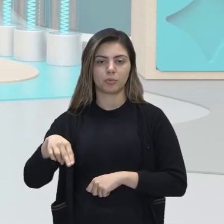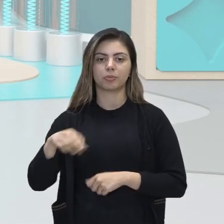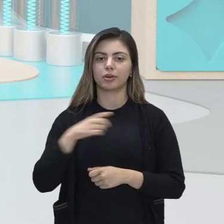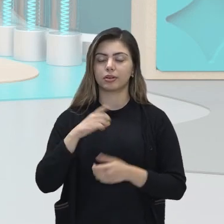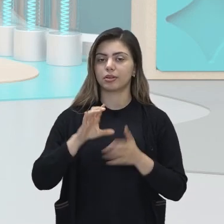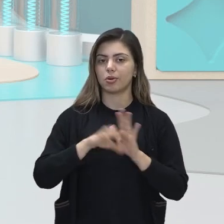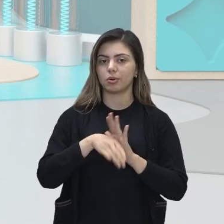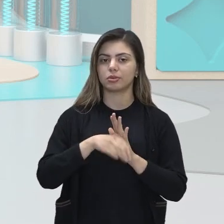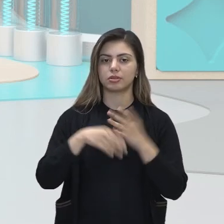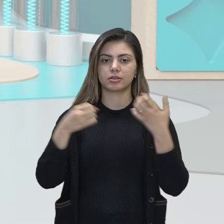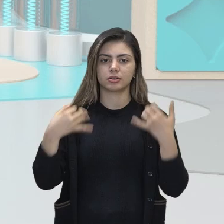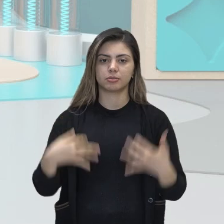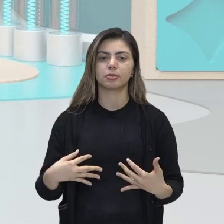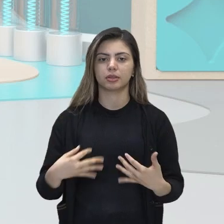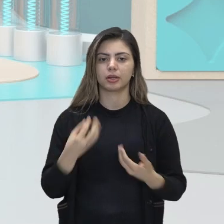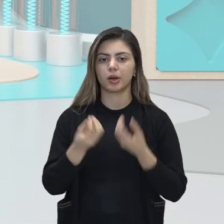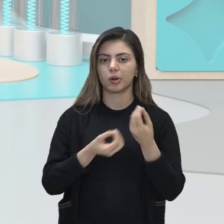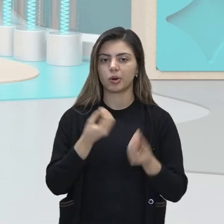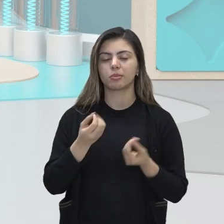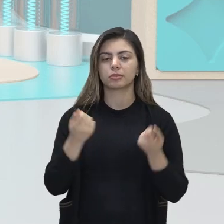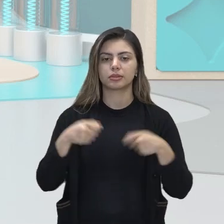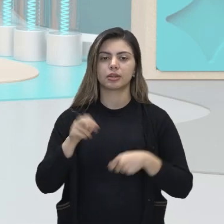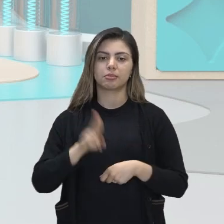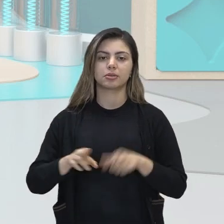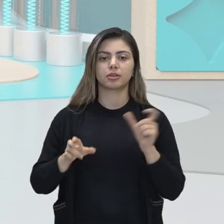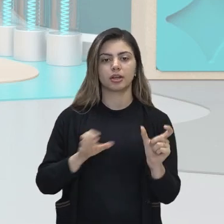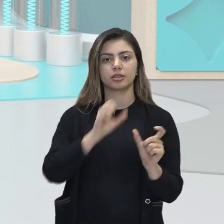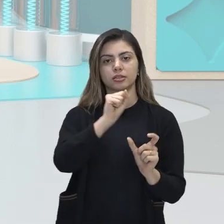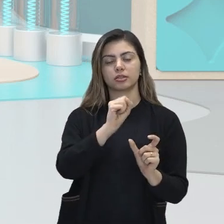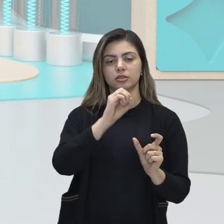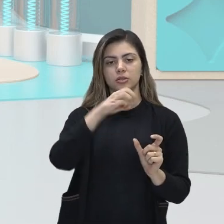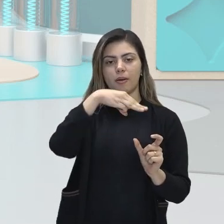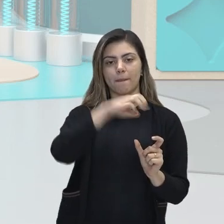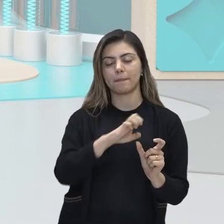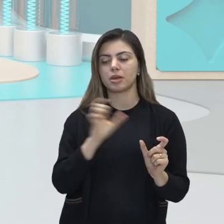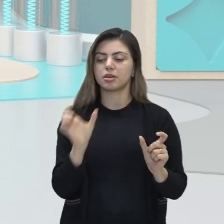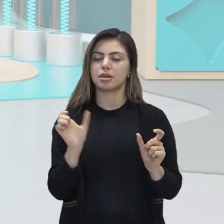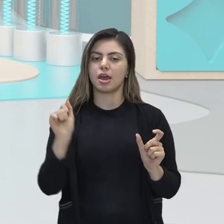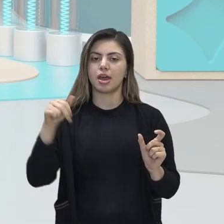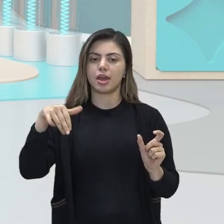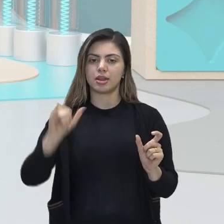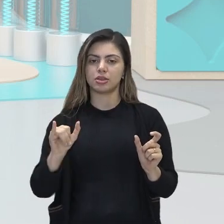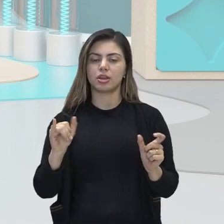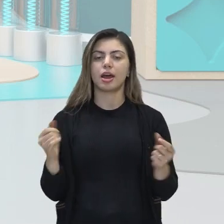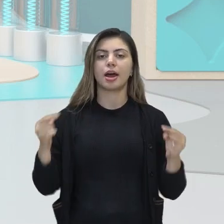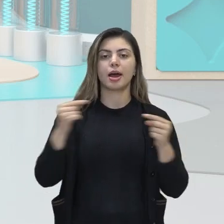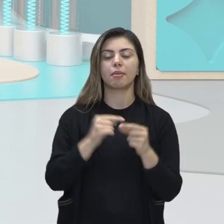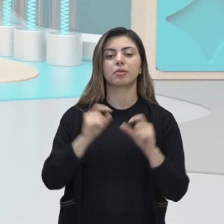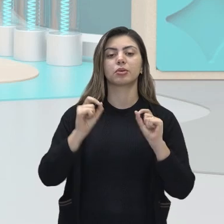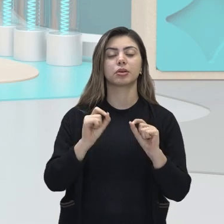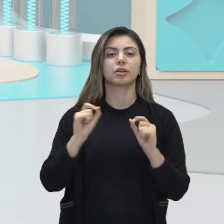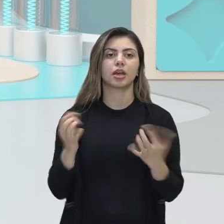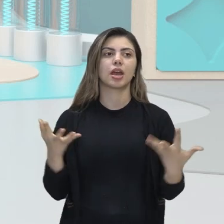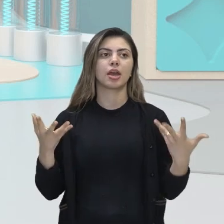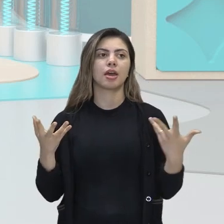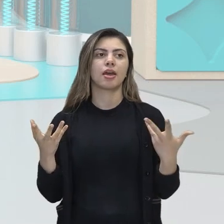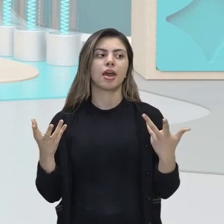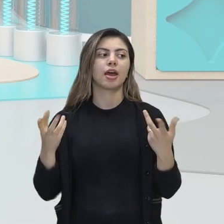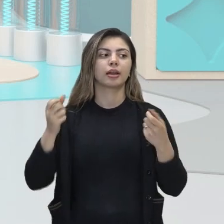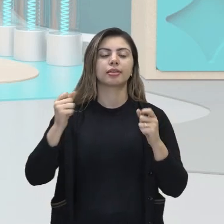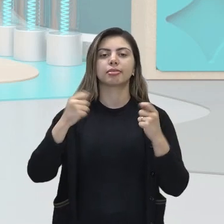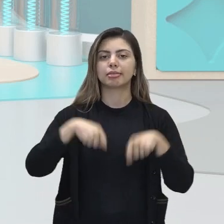os quantificadores some e any são usados para falar sobre quantidades indefinidas em